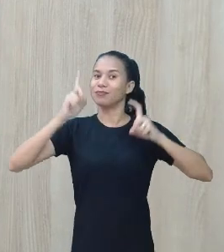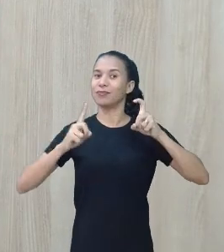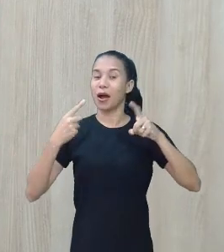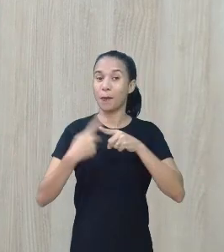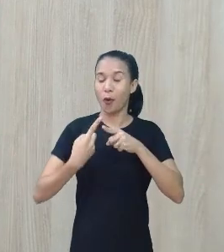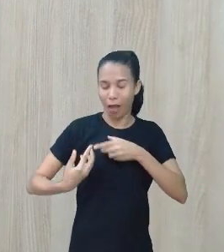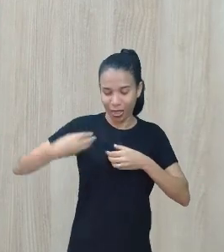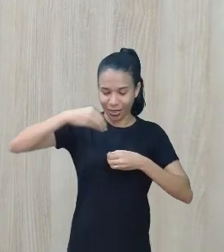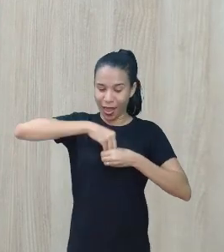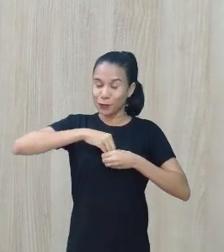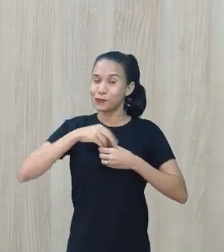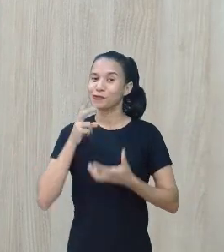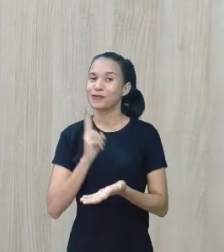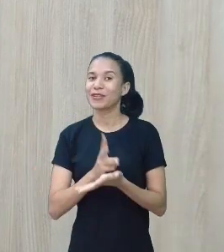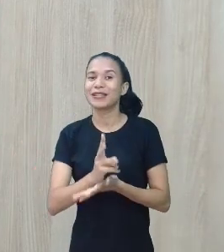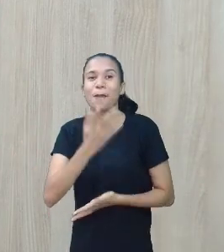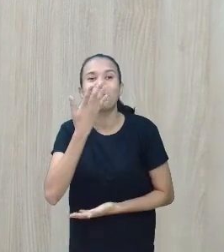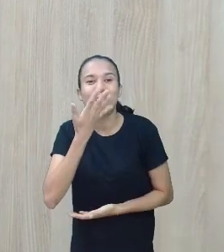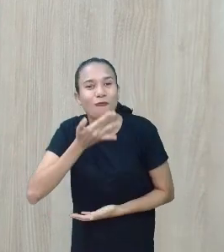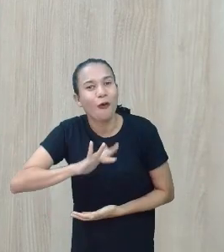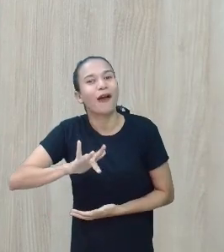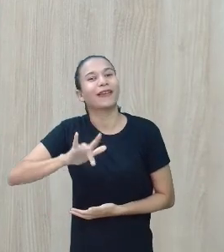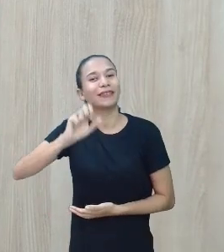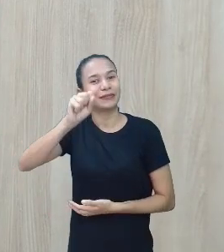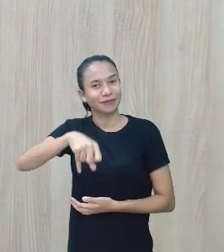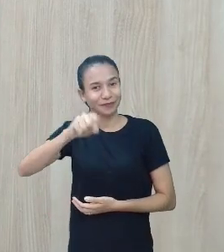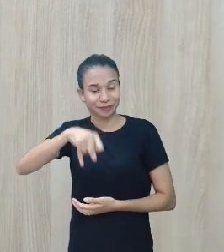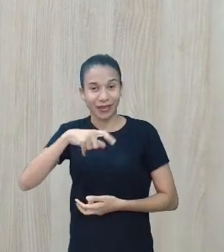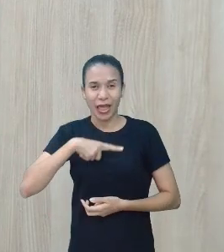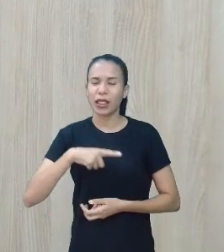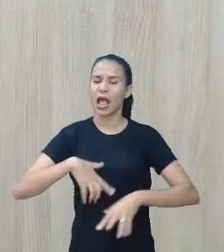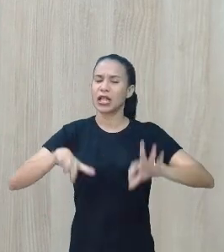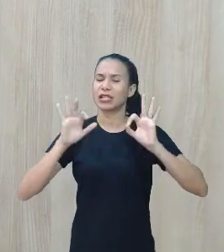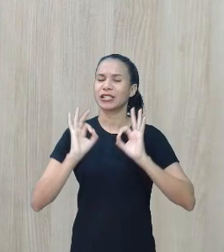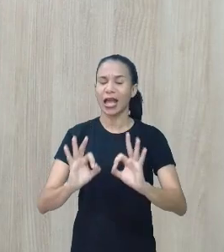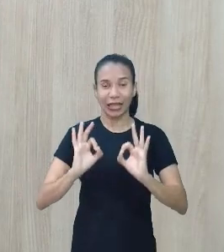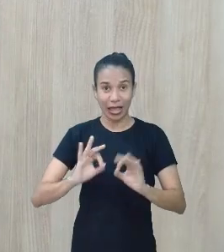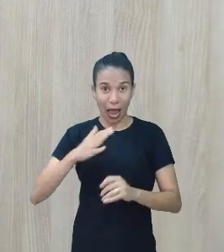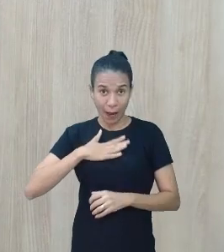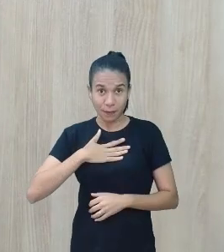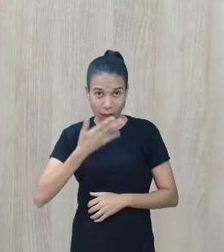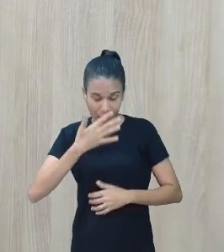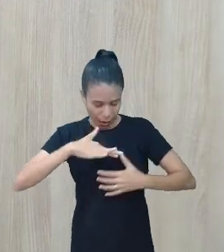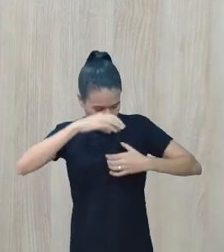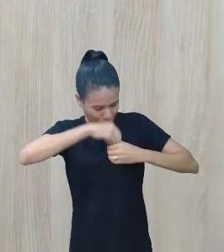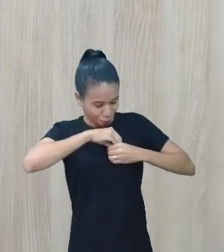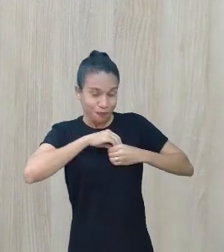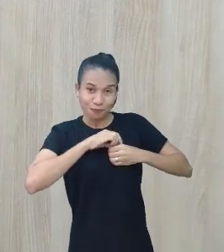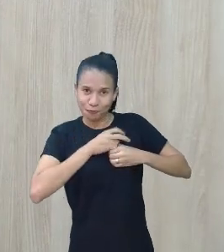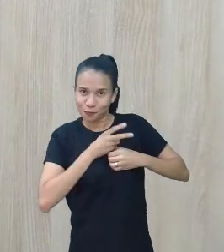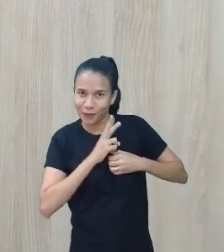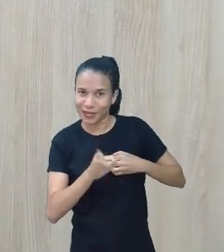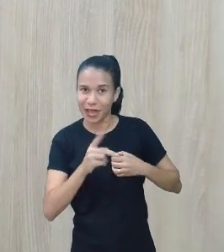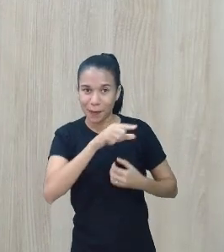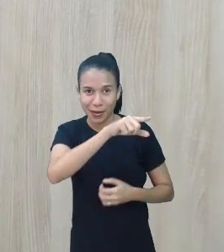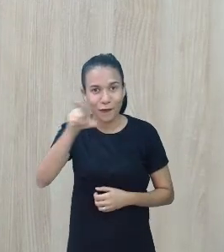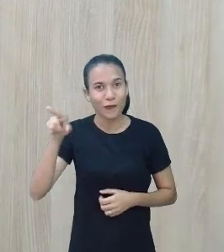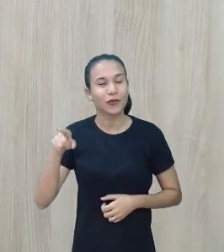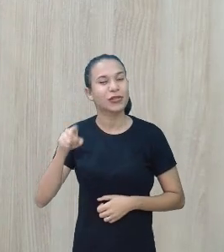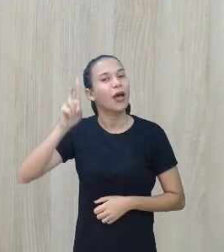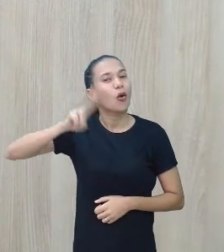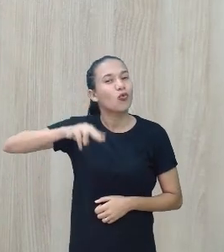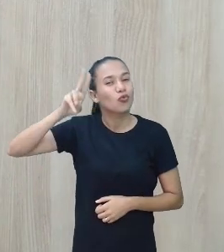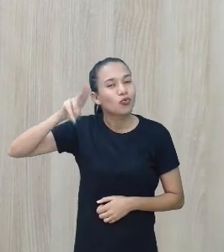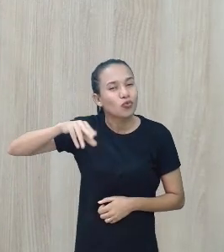dentro da gente sempre há uma criança. Tenho certeza, a minha criança está sempre presente, que a criança de vocês